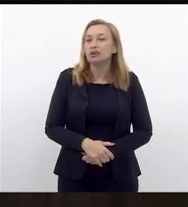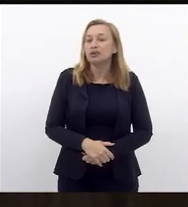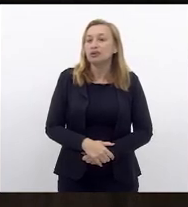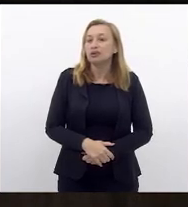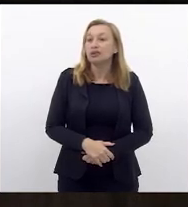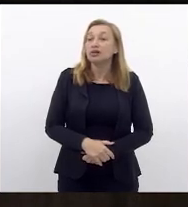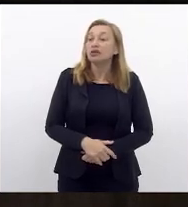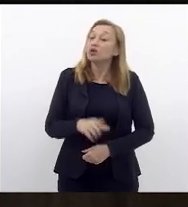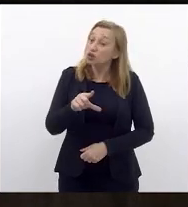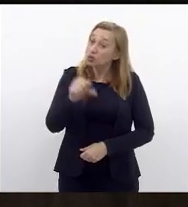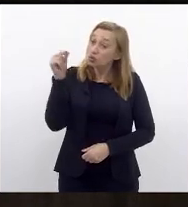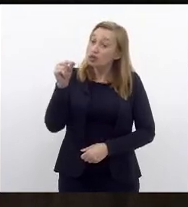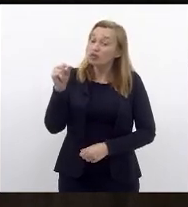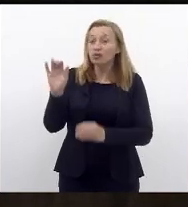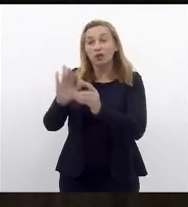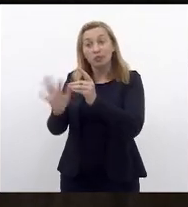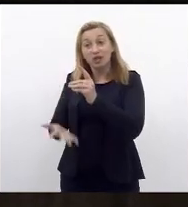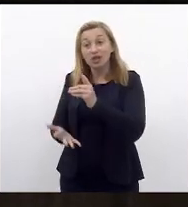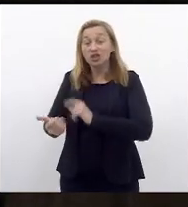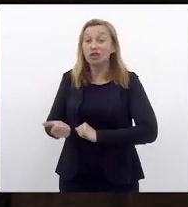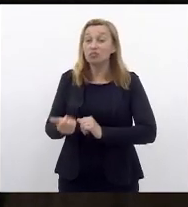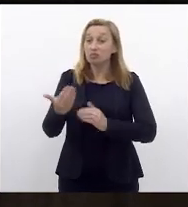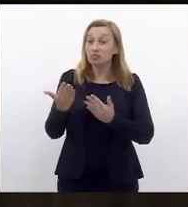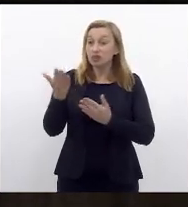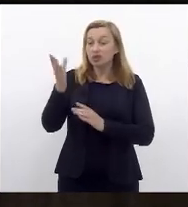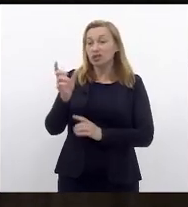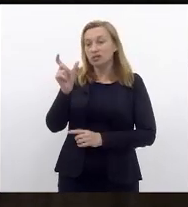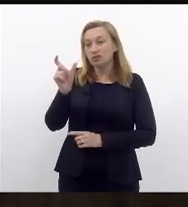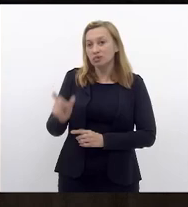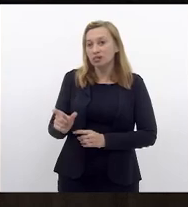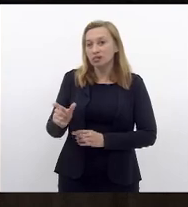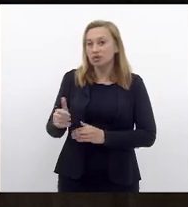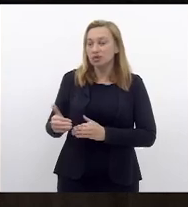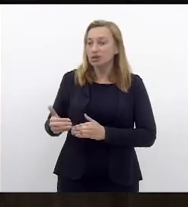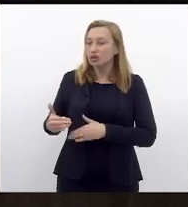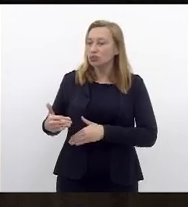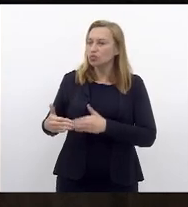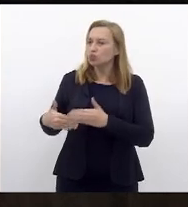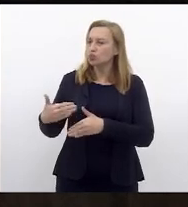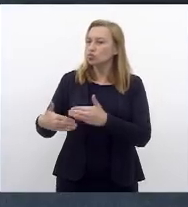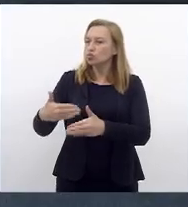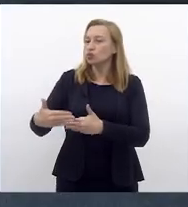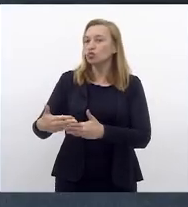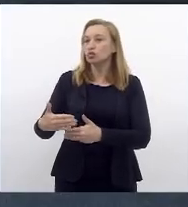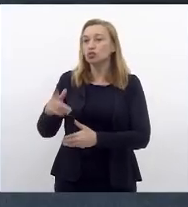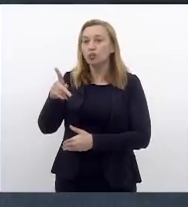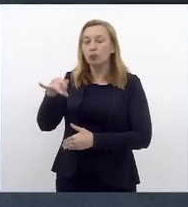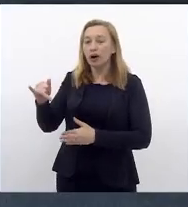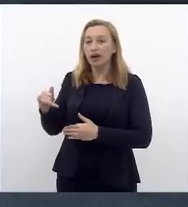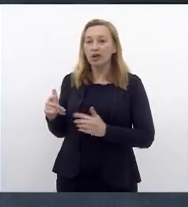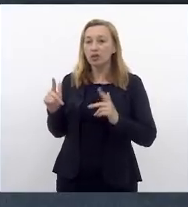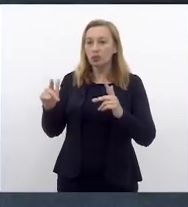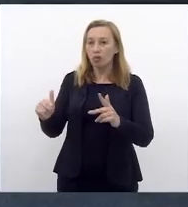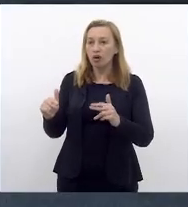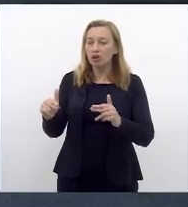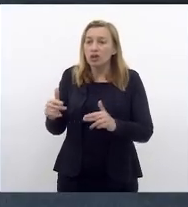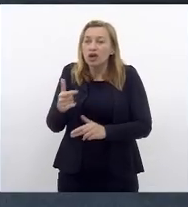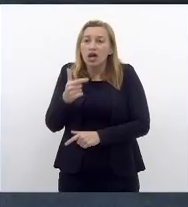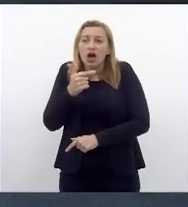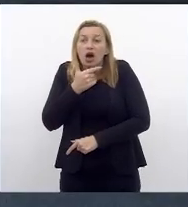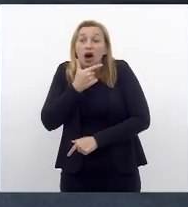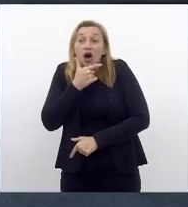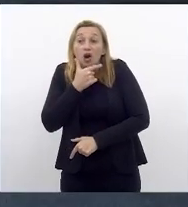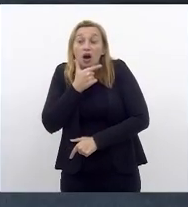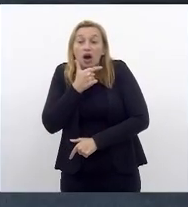nós decidimos homenageá-lo pela postura da sequência do pai, né? O Alvinho é um garoto muito